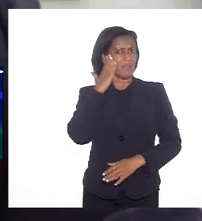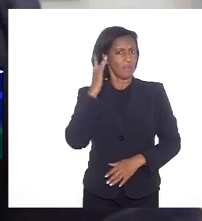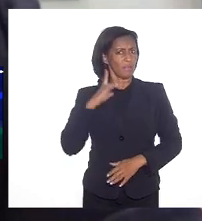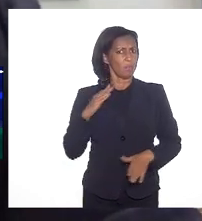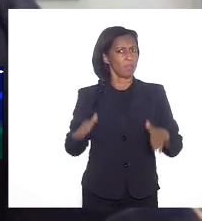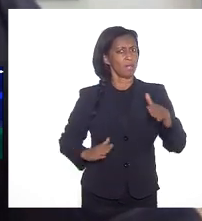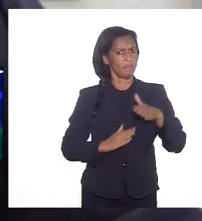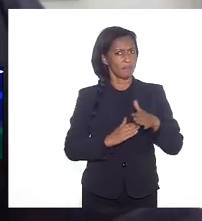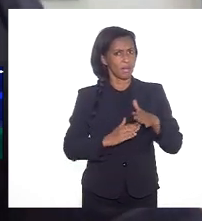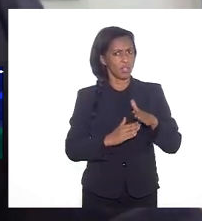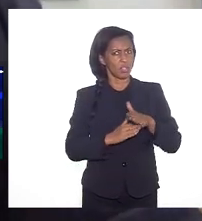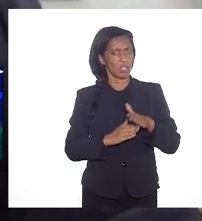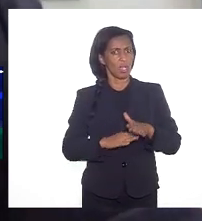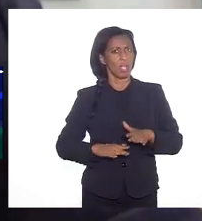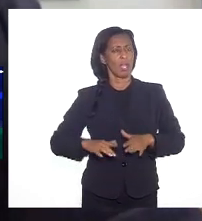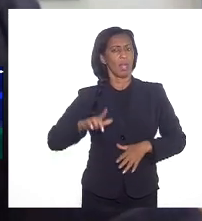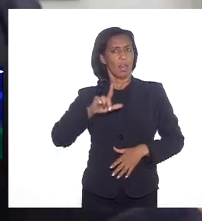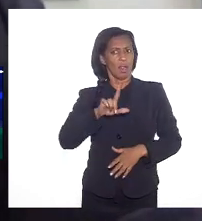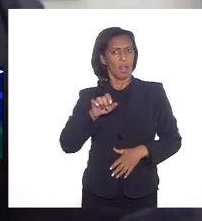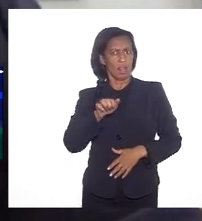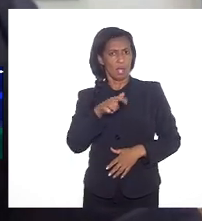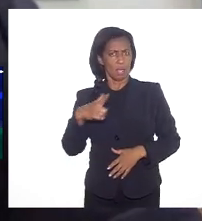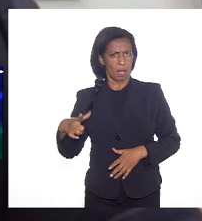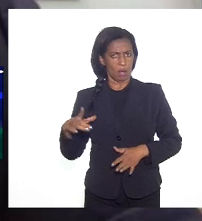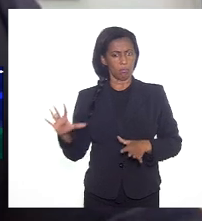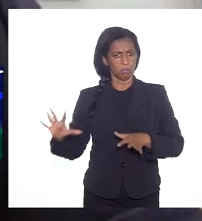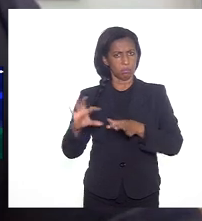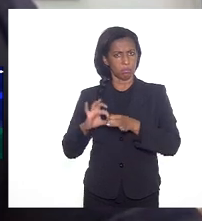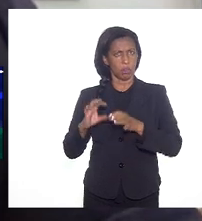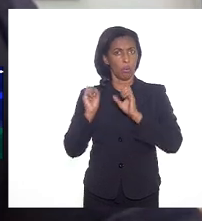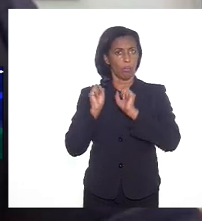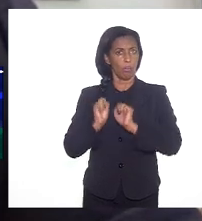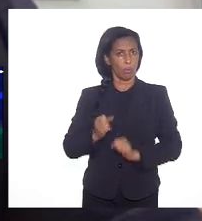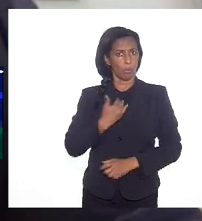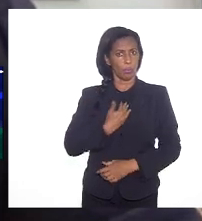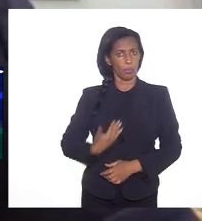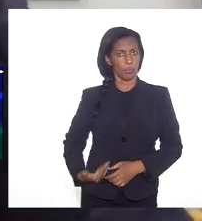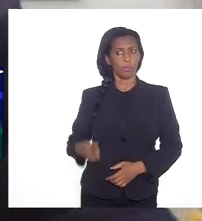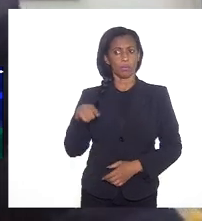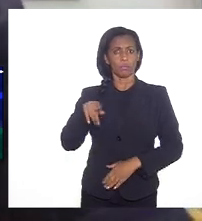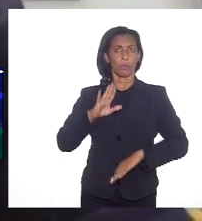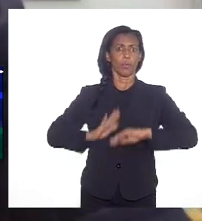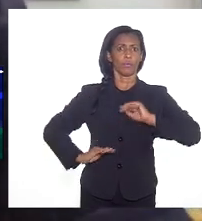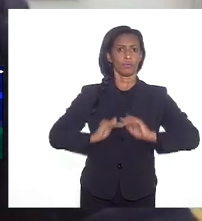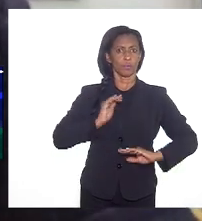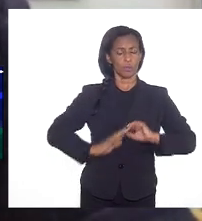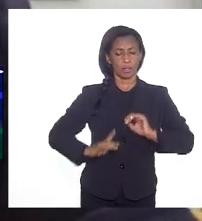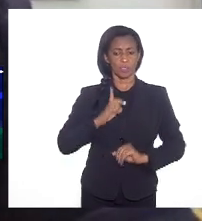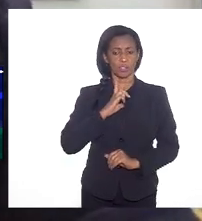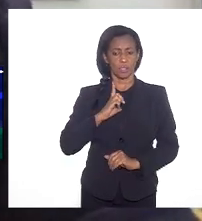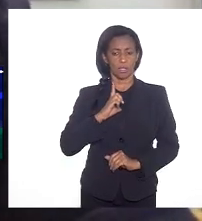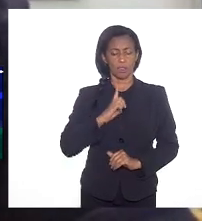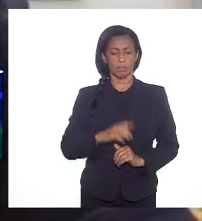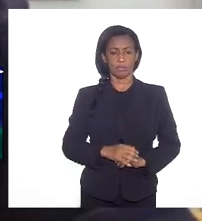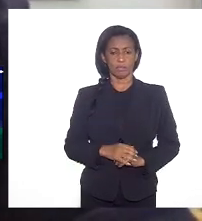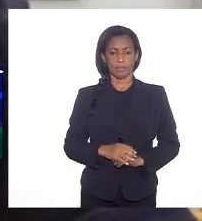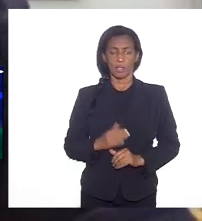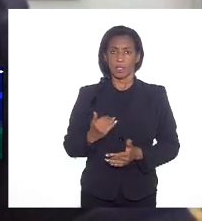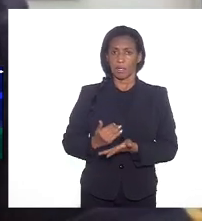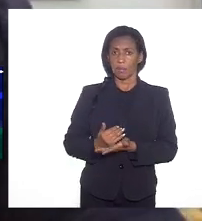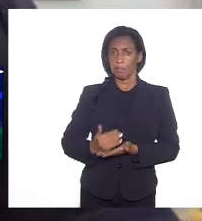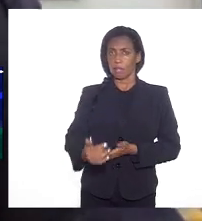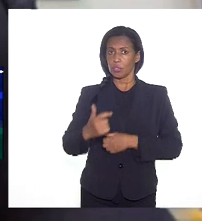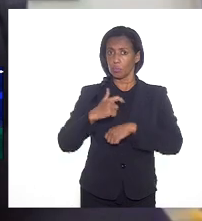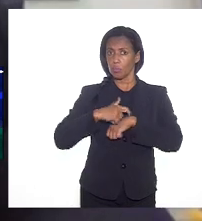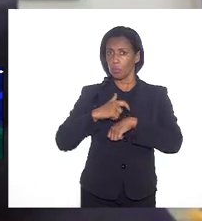legal do número de vínculos com o poder público que esses profissionais têm e a partir do momento que vossa